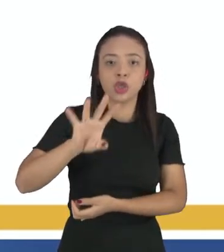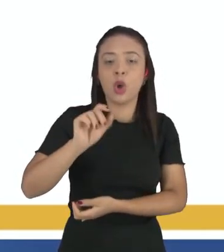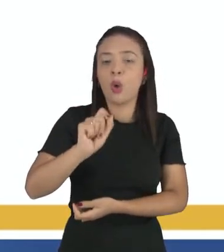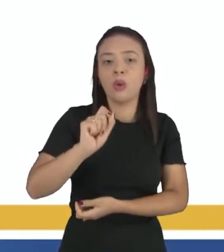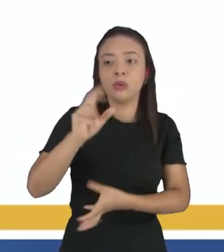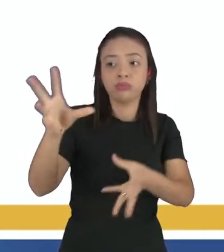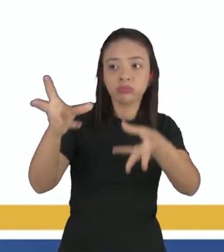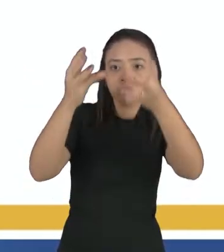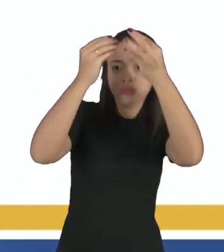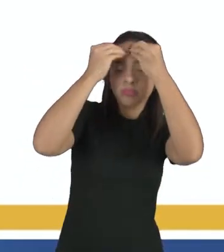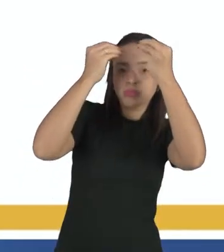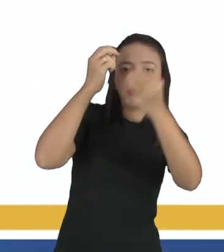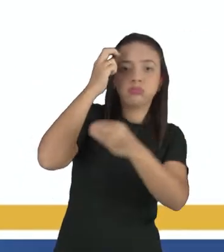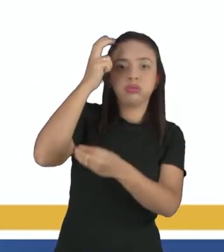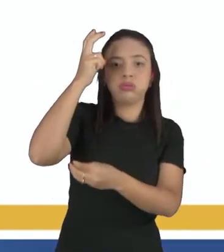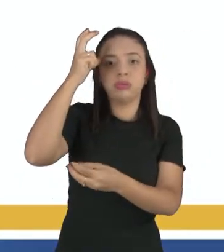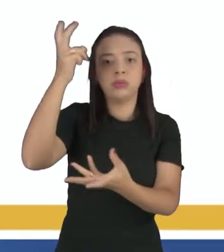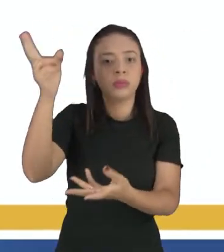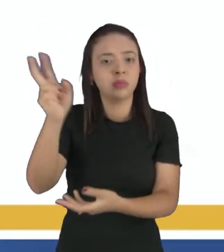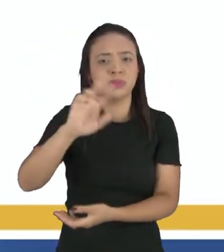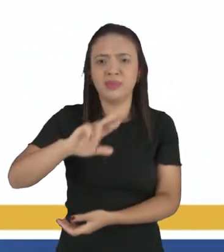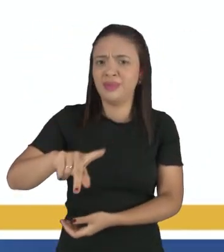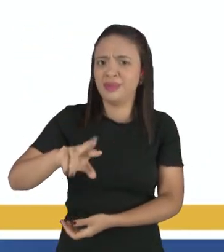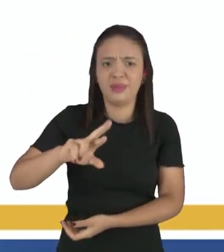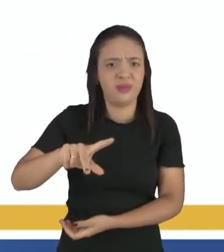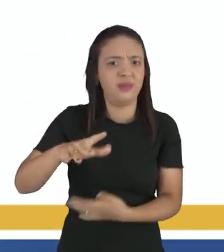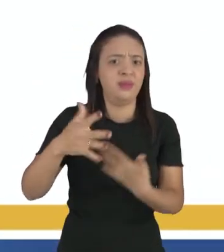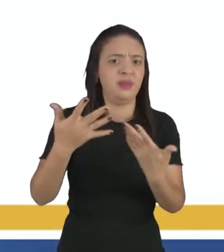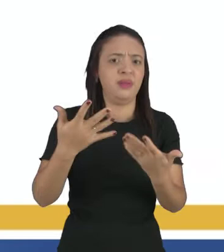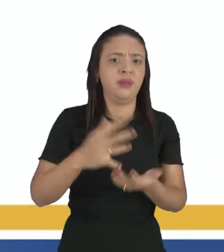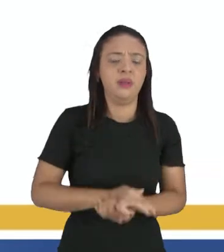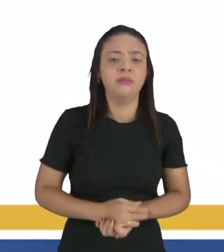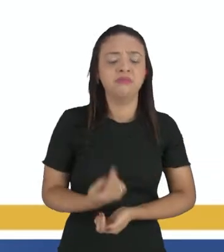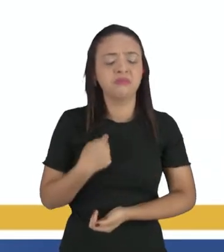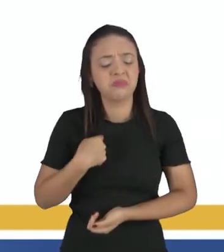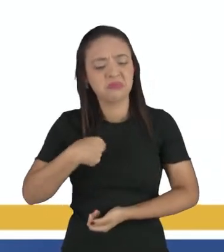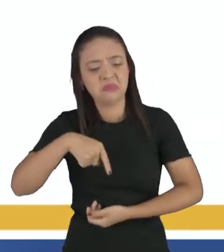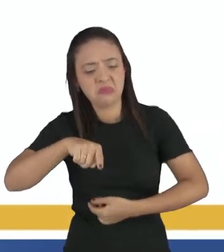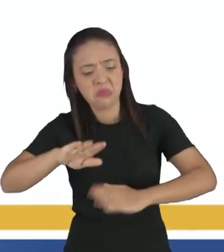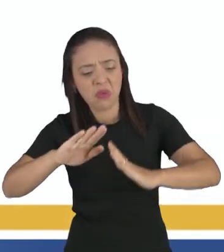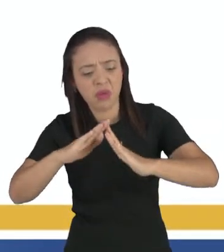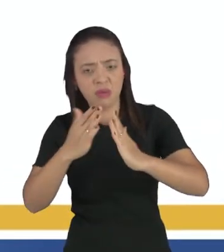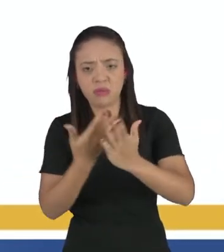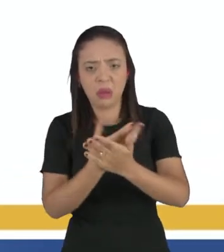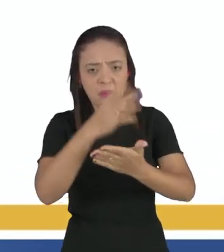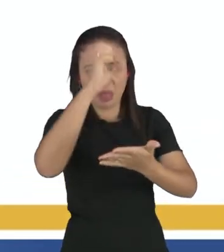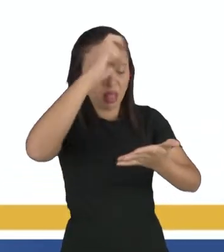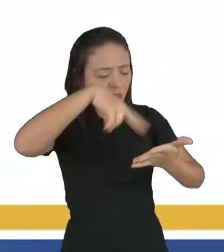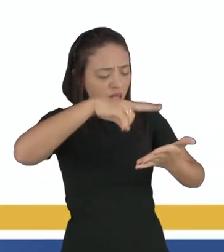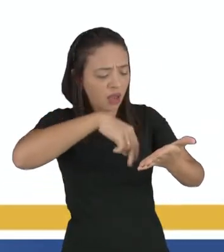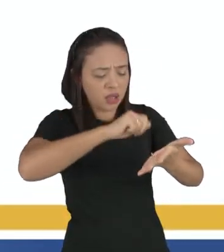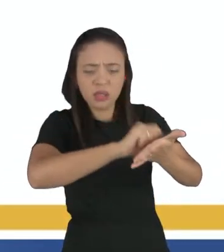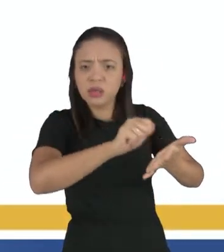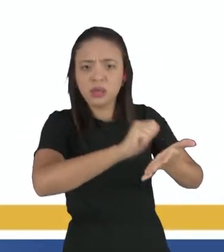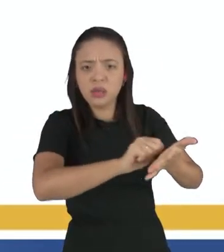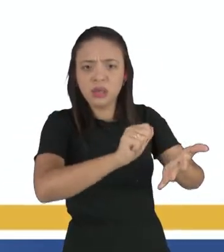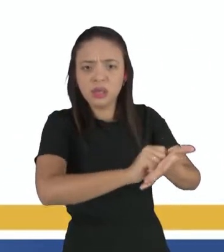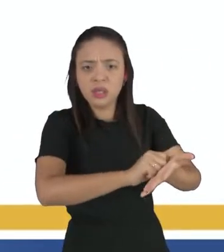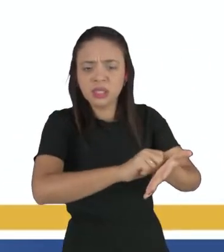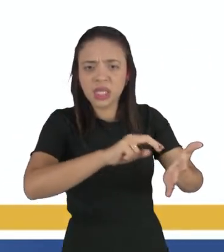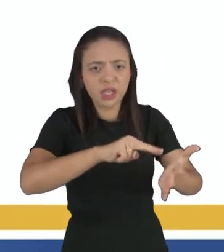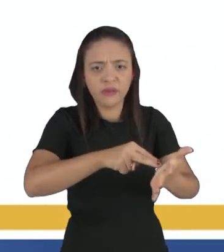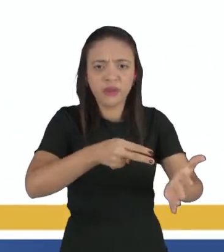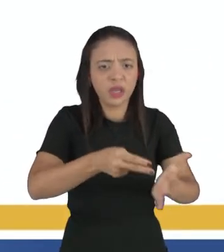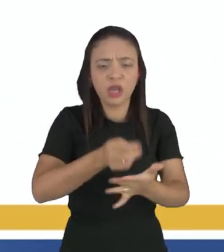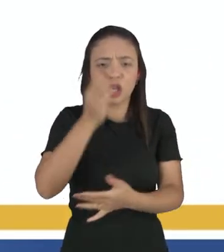do conhecimento. O que isso quer dizer? Que eu ir para a escola e aprender a ler e escrever não vai me